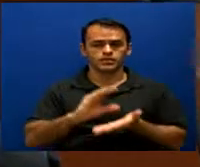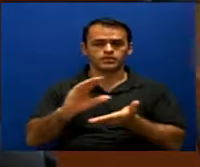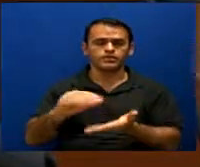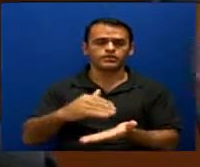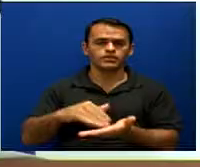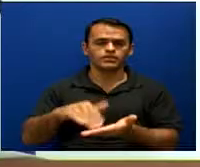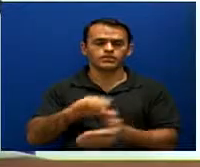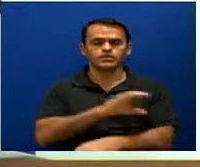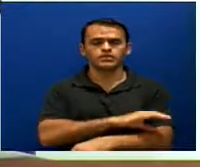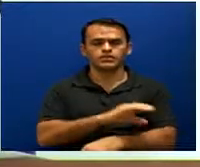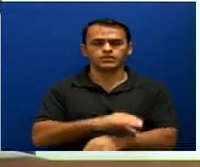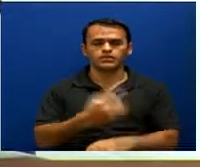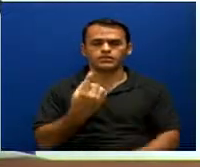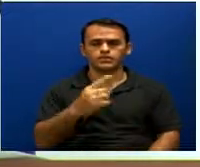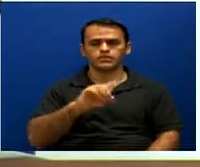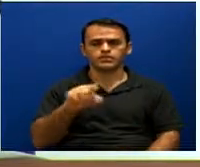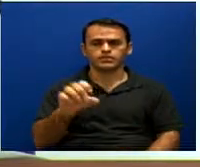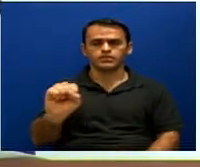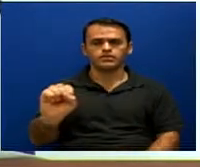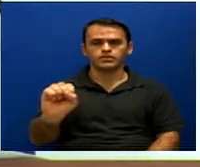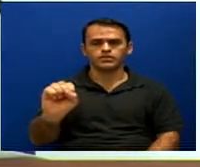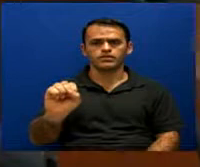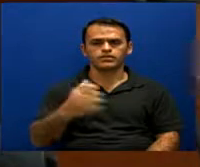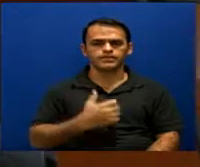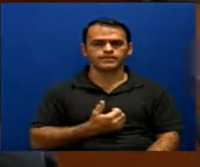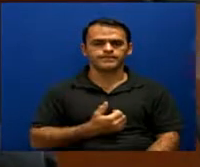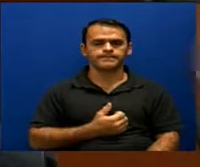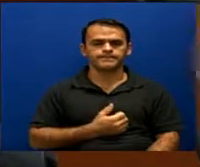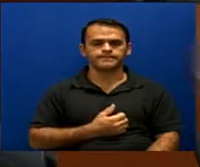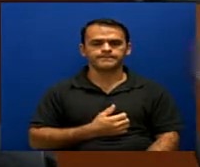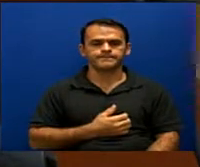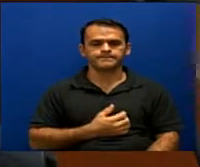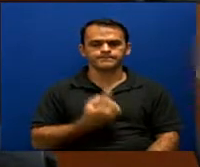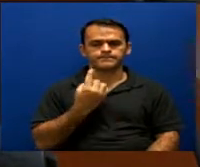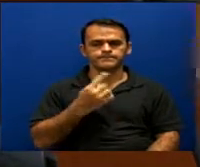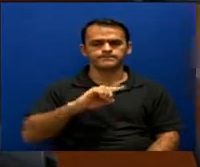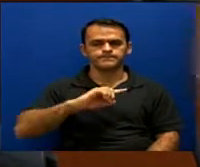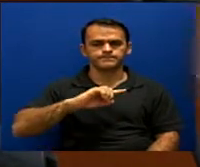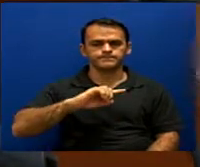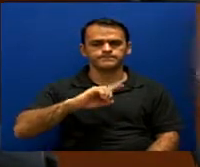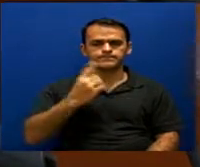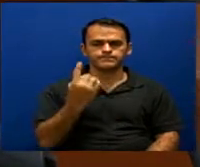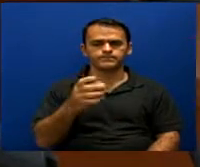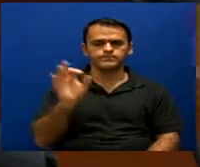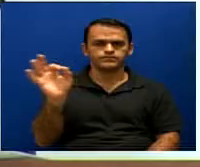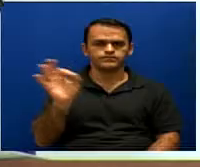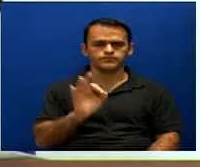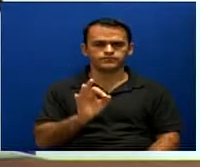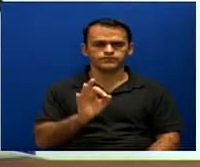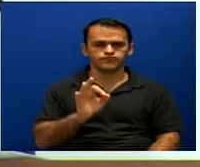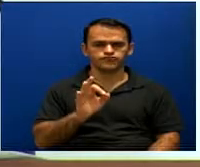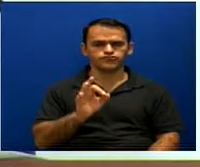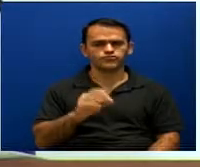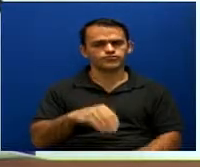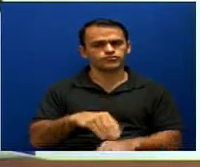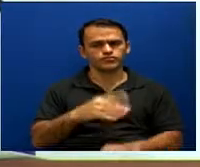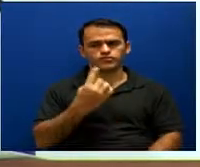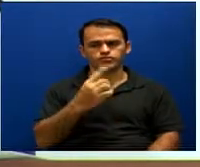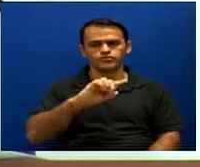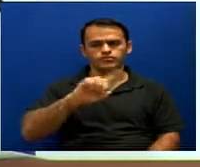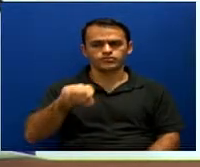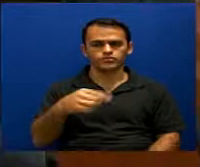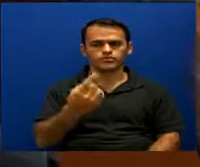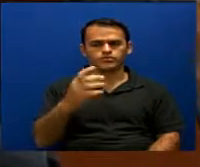1 vai para 1,1. Vamos falar da 3 tá cultura, primeiro. 1%? Oi? 1% que está a cultura? Sim, eu proponho